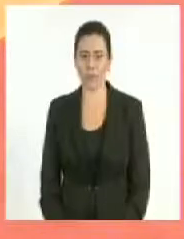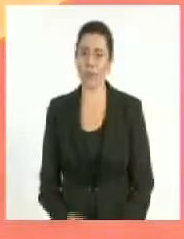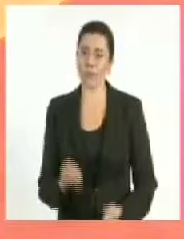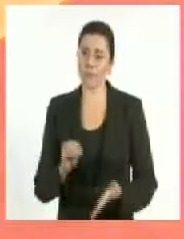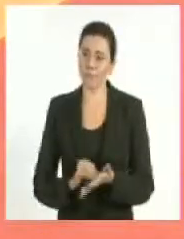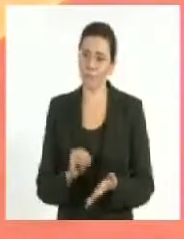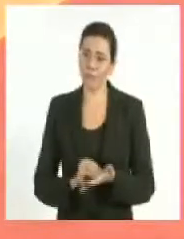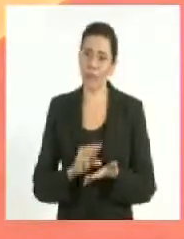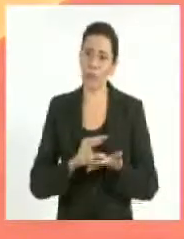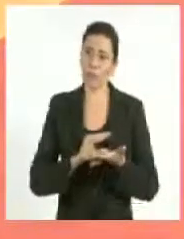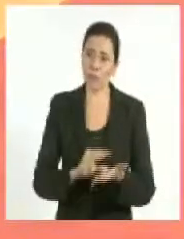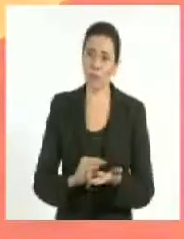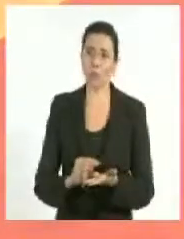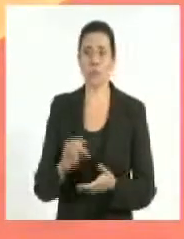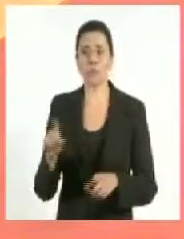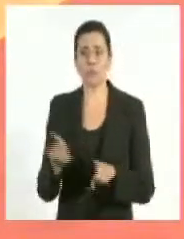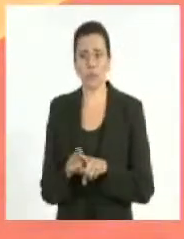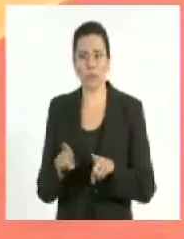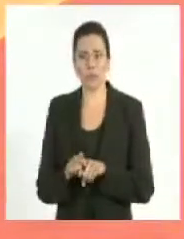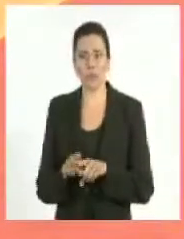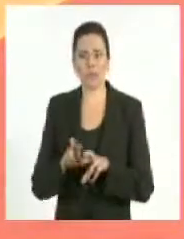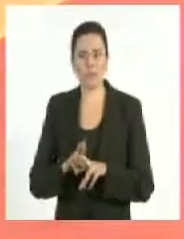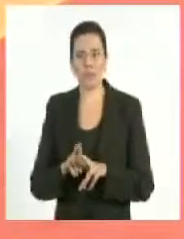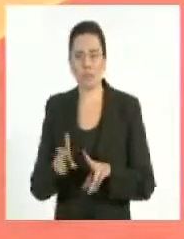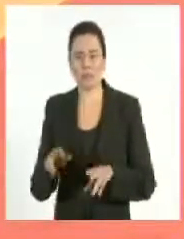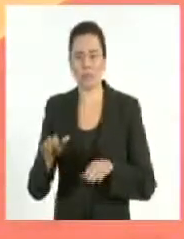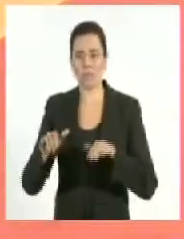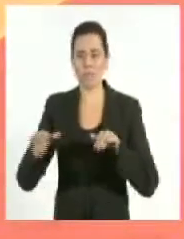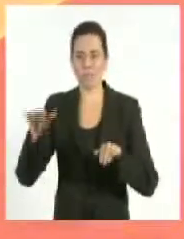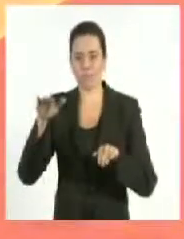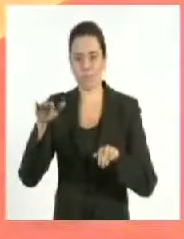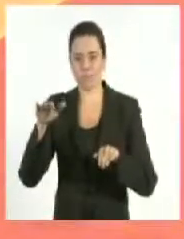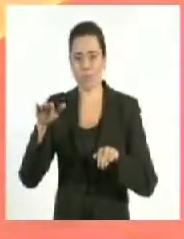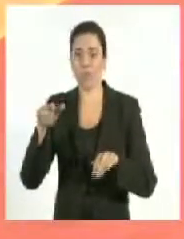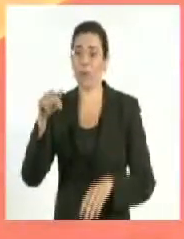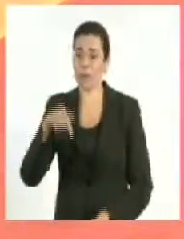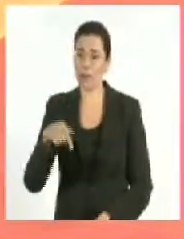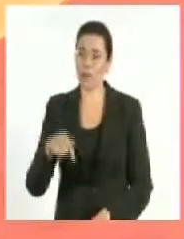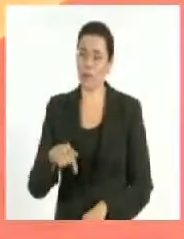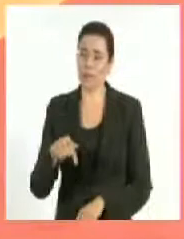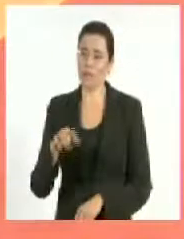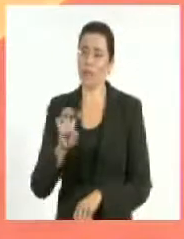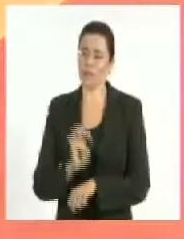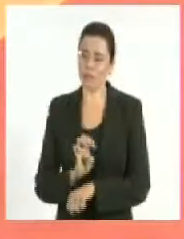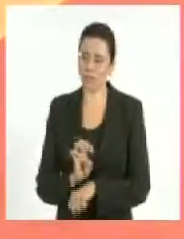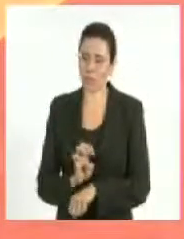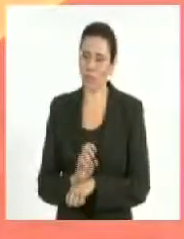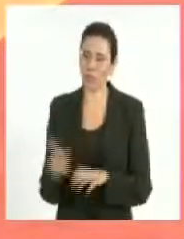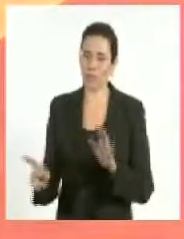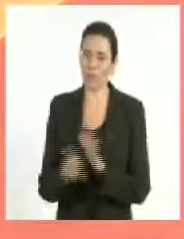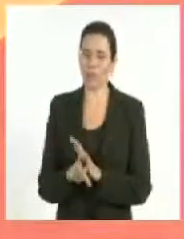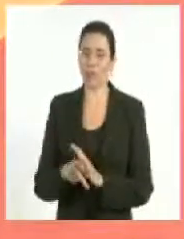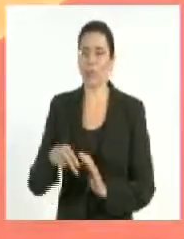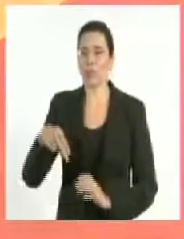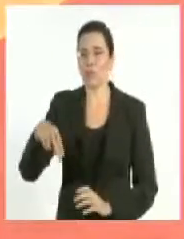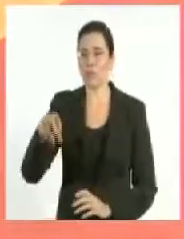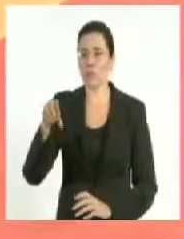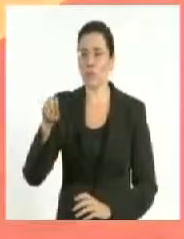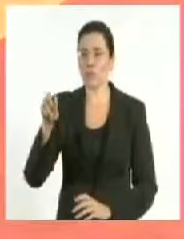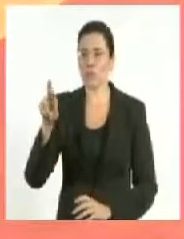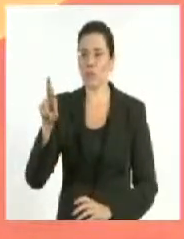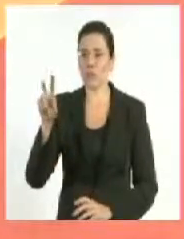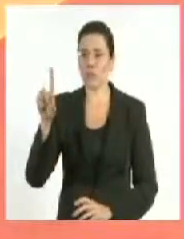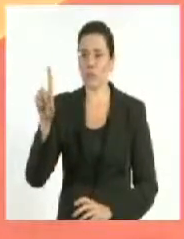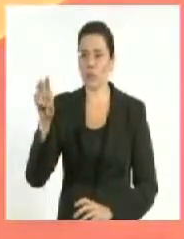os estados, como os estados do Nordeste, são os mais prejudicados, são aqueles que têm menos receita. E o que